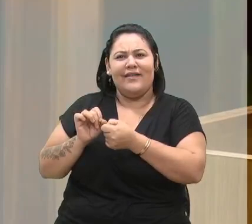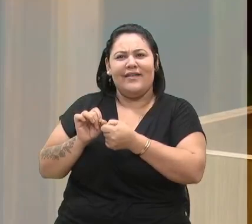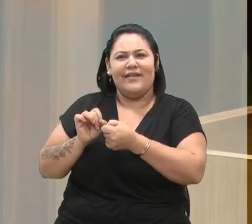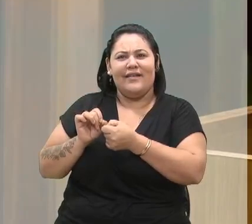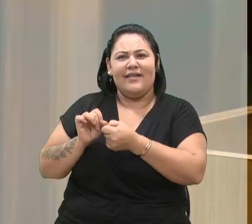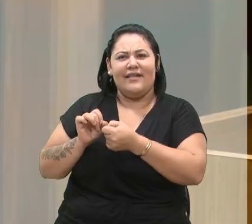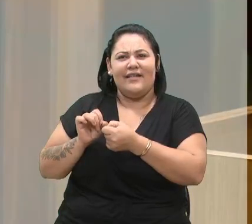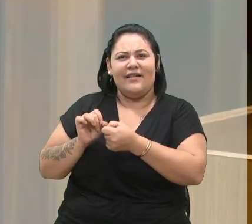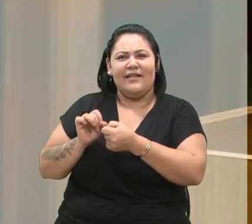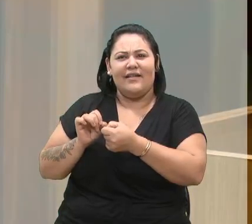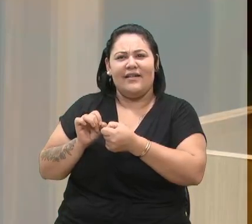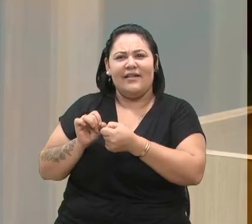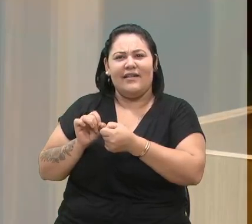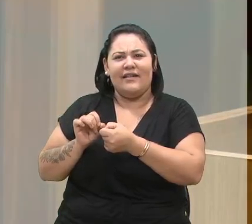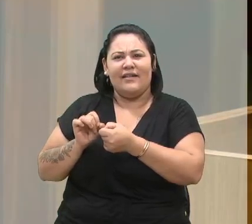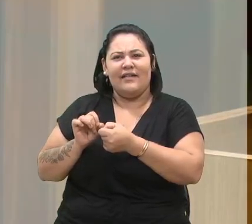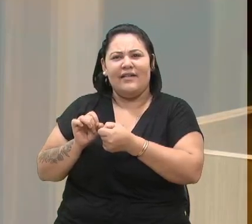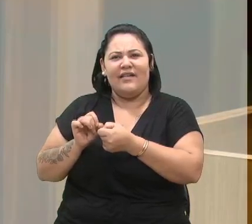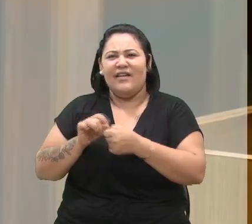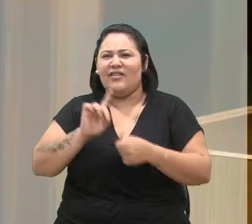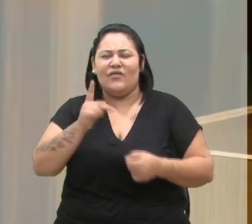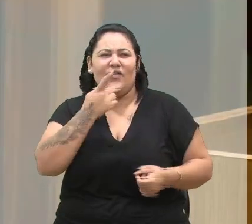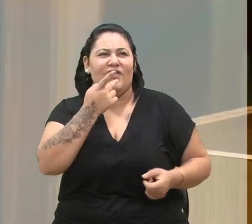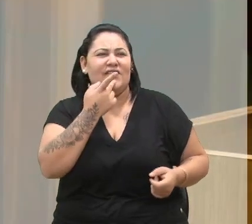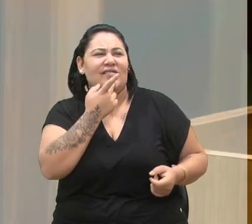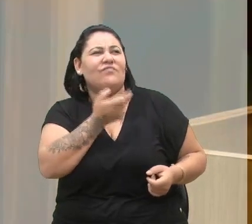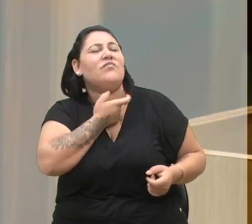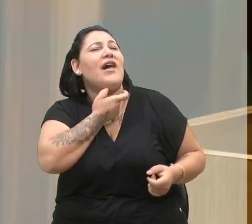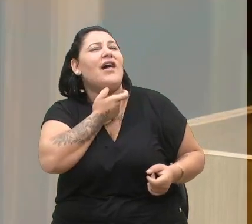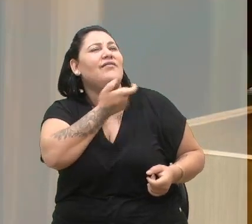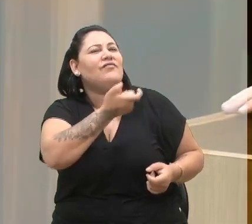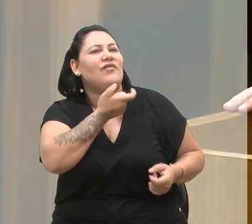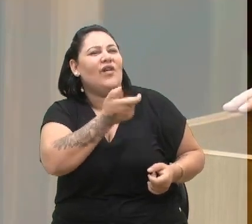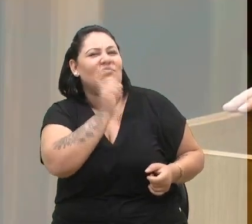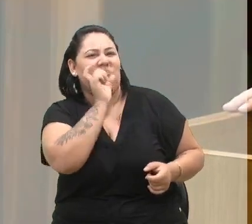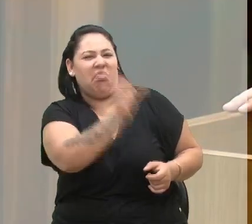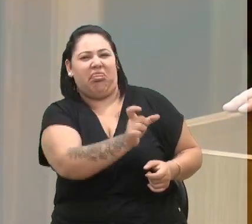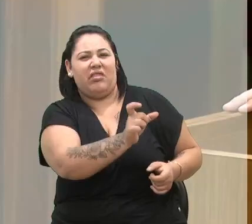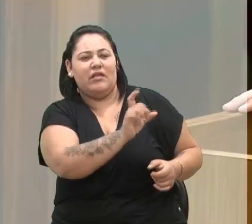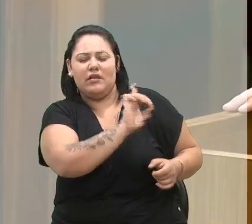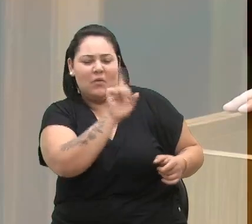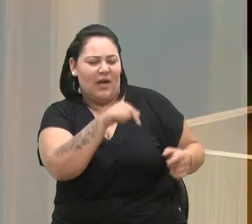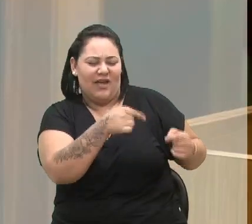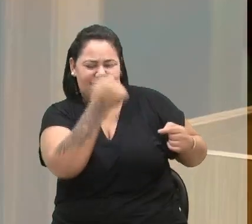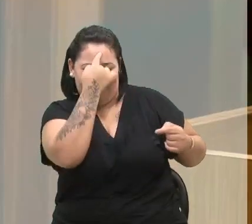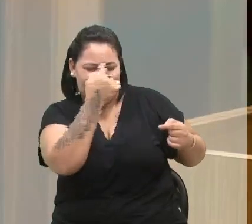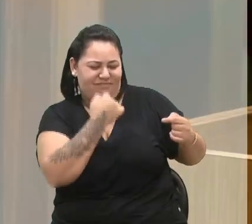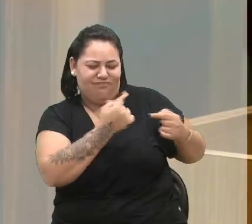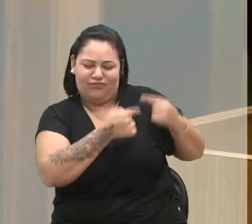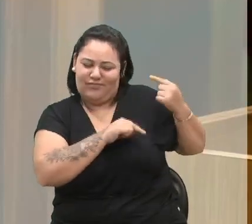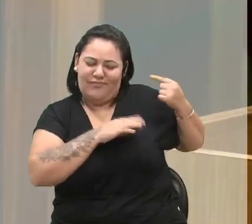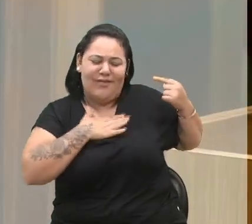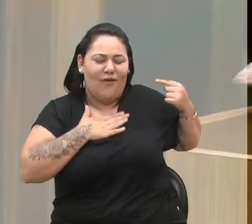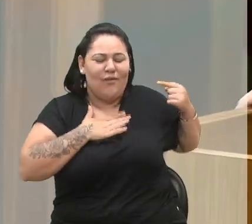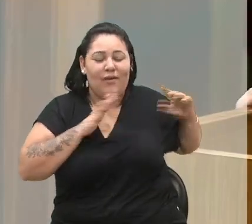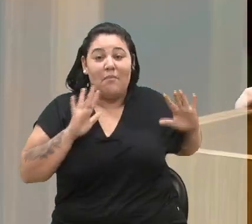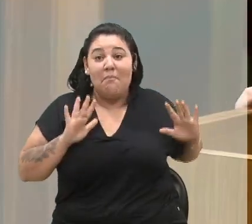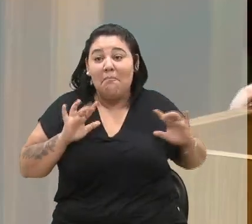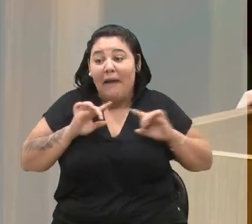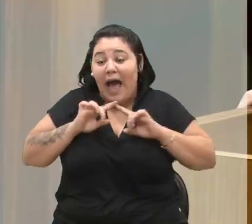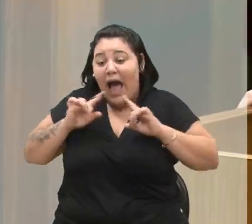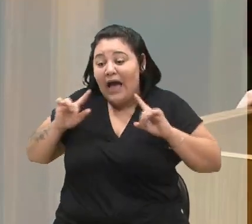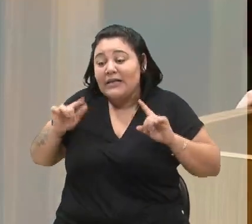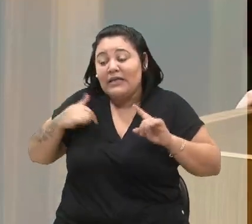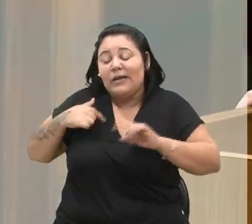E eu não vou fazer um tom aqui de agressividade, até porque não é do meu feitio, mas o mínimo que eu espero é um pedido de